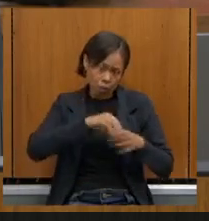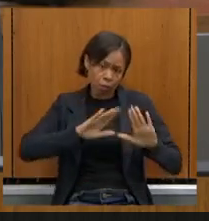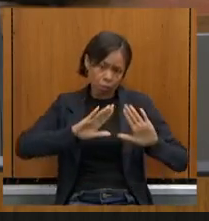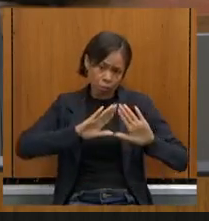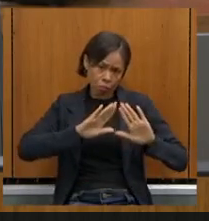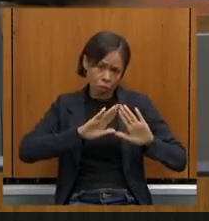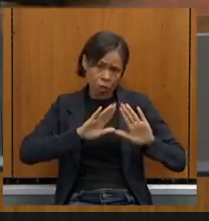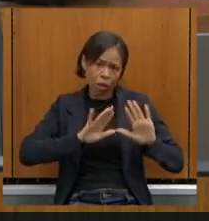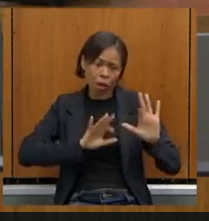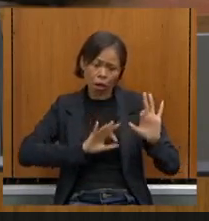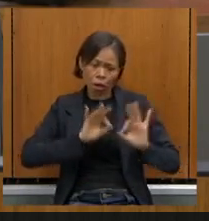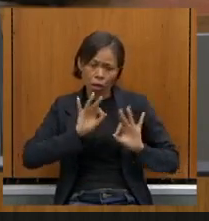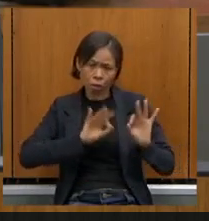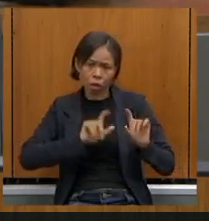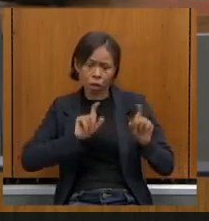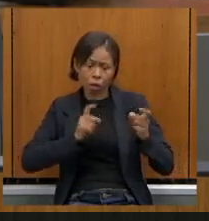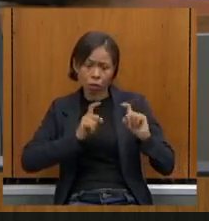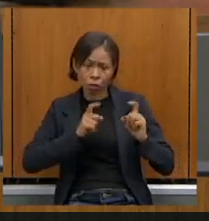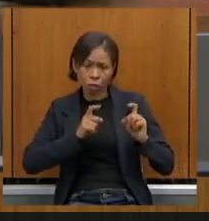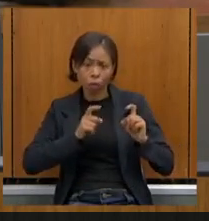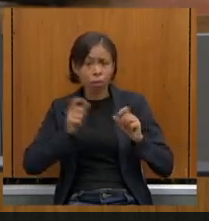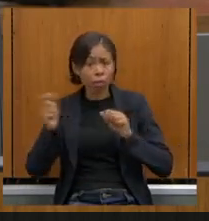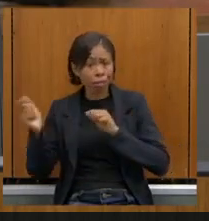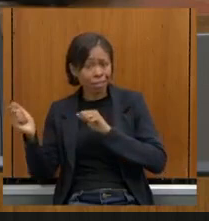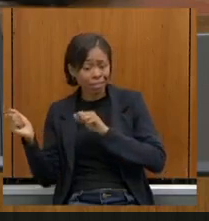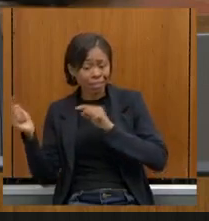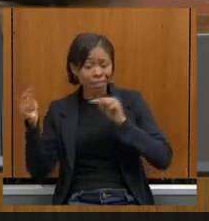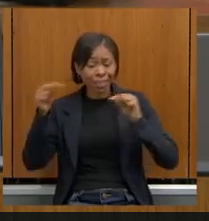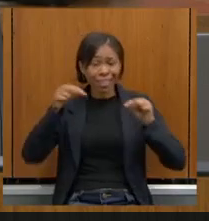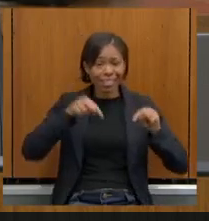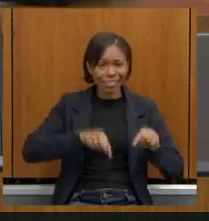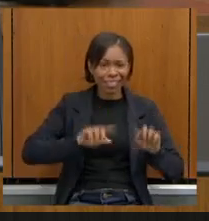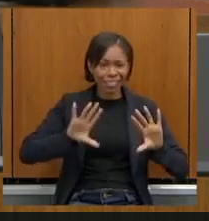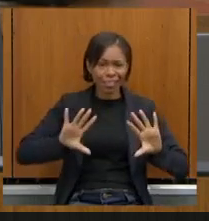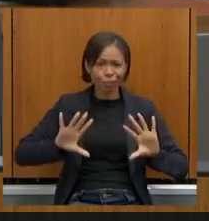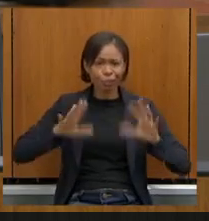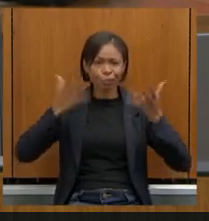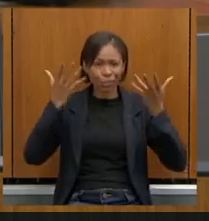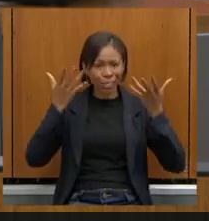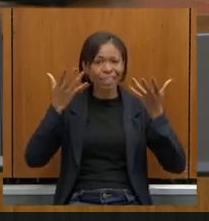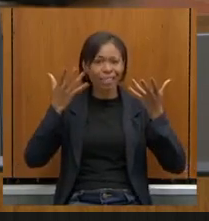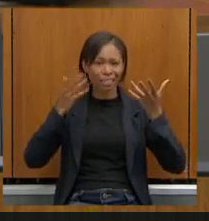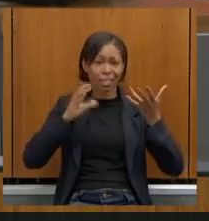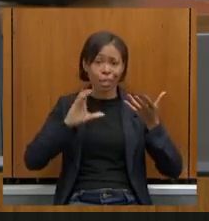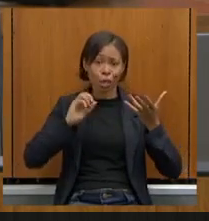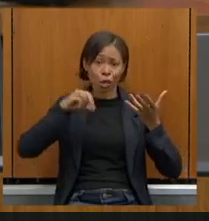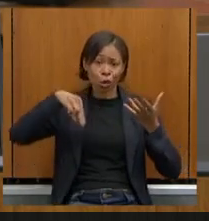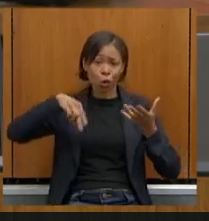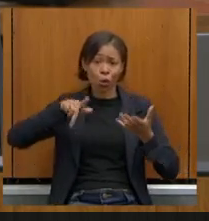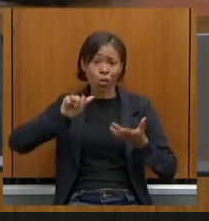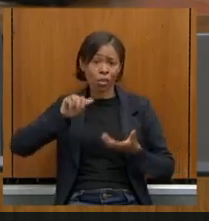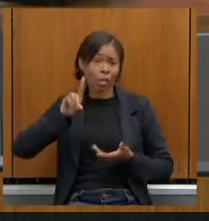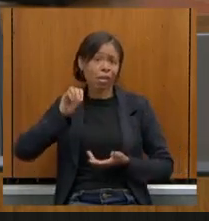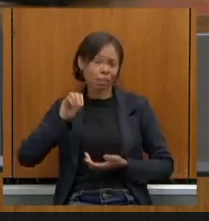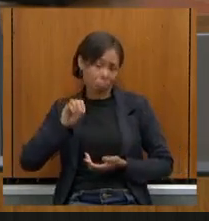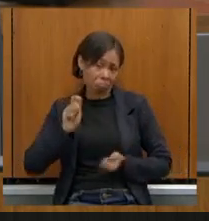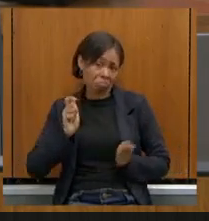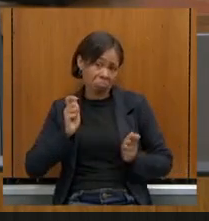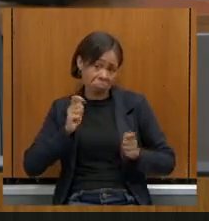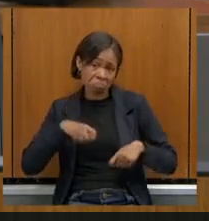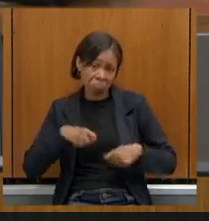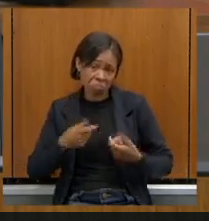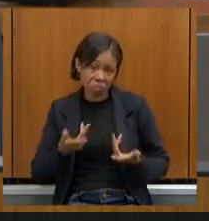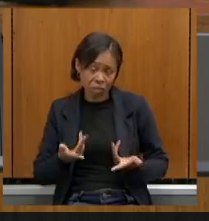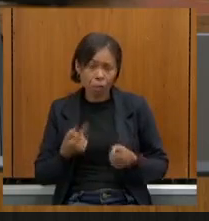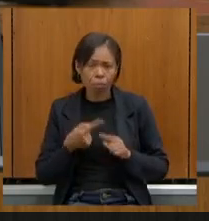e trazer o Congado e fazer um evento, porque aí a gente tem uma entrega efetiva. Isso, ao se